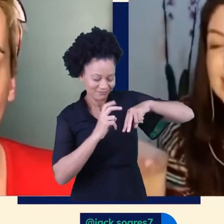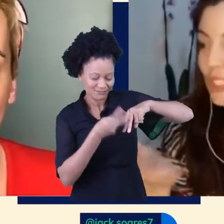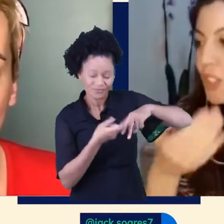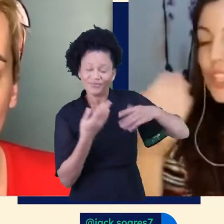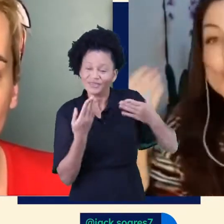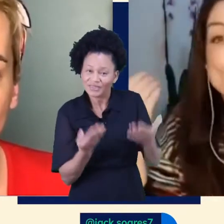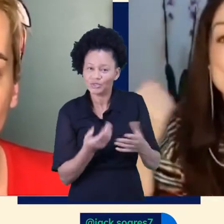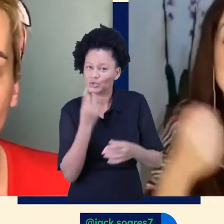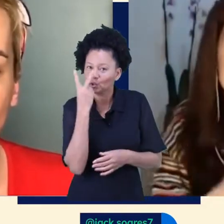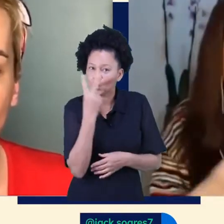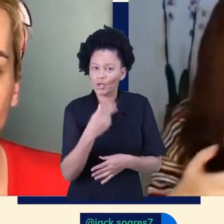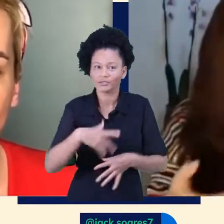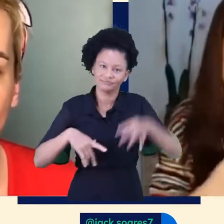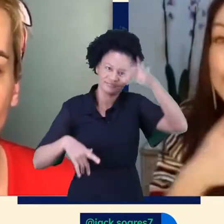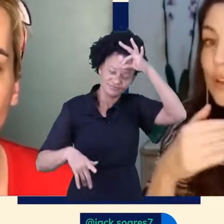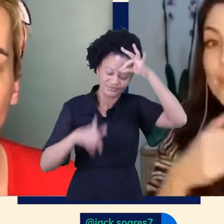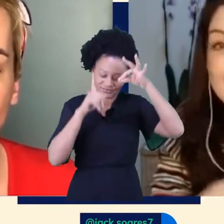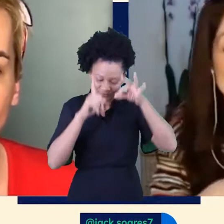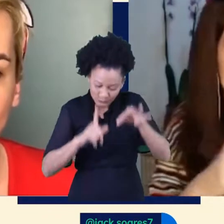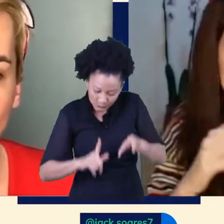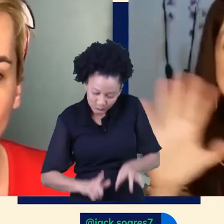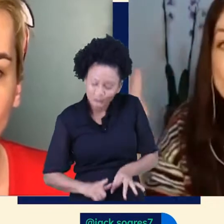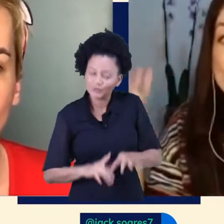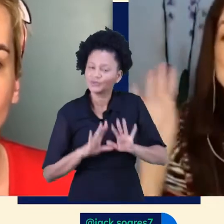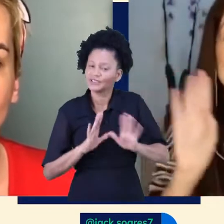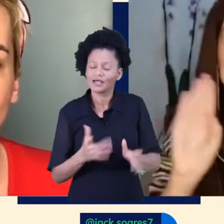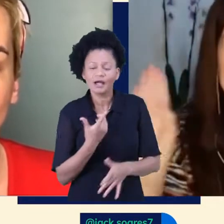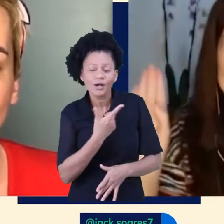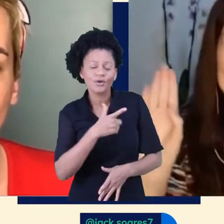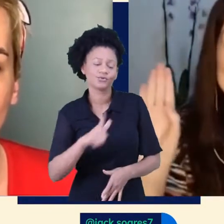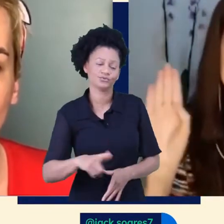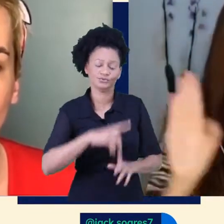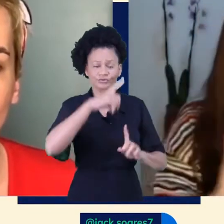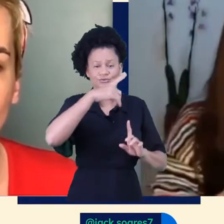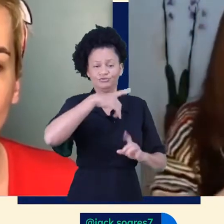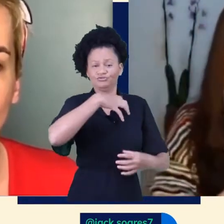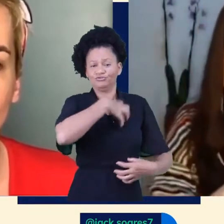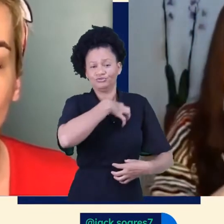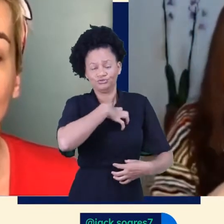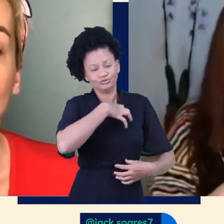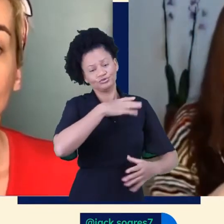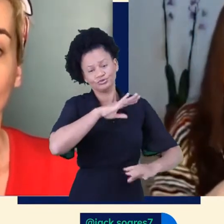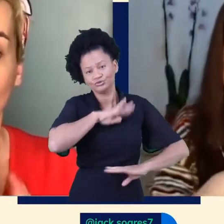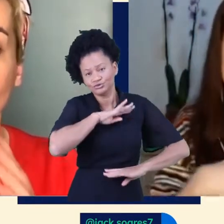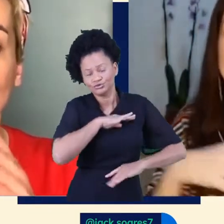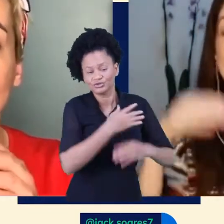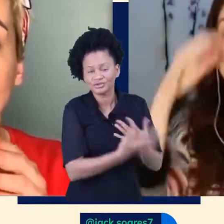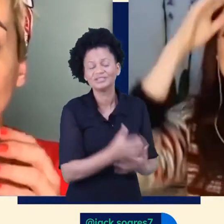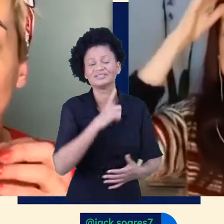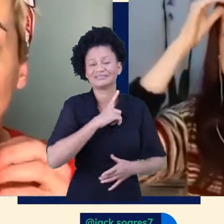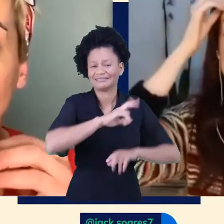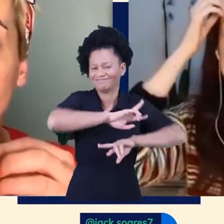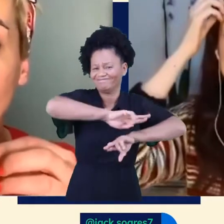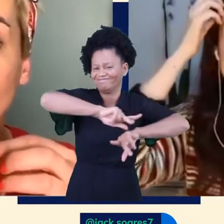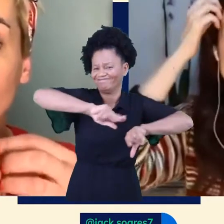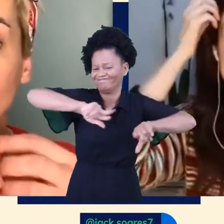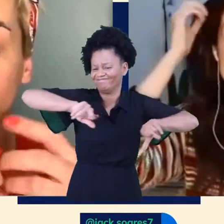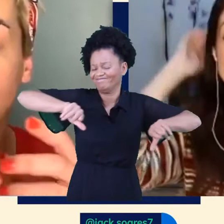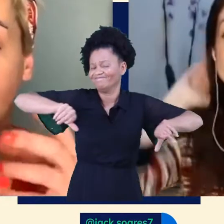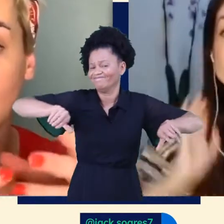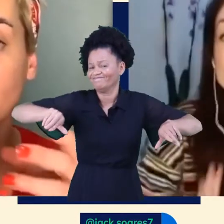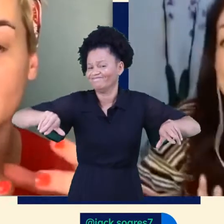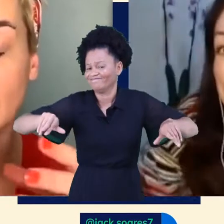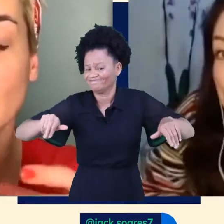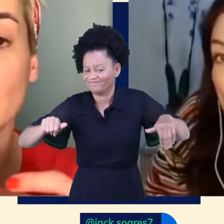Então, existe, gente, um monte de formato de órgão genital, que a gente nunca falou sobre isso. Tá, Carol, mas eu não